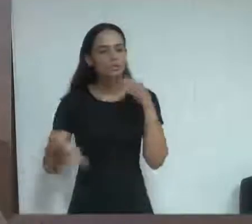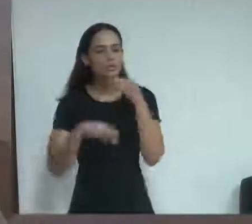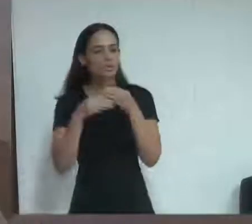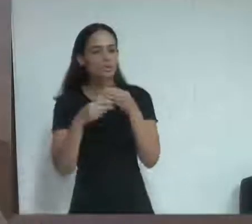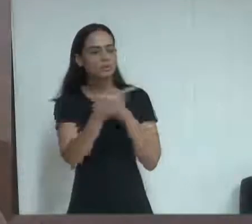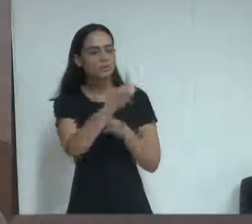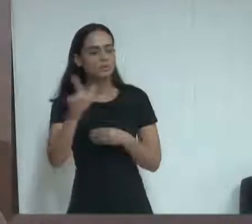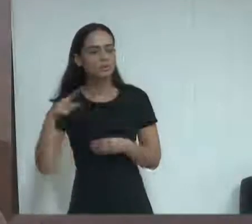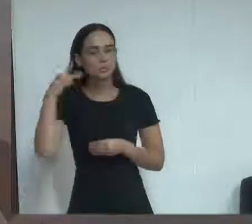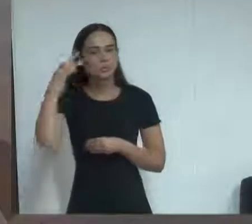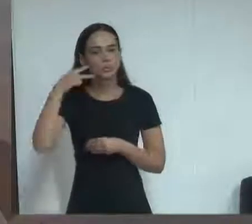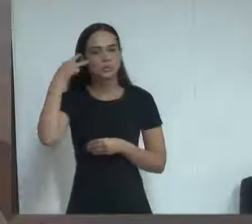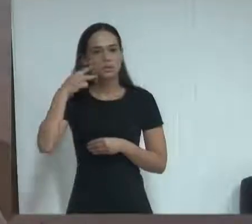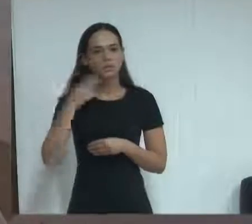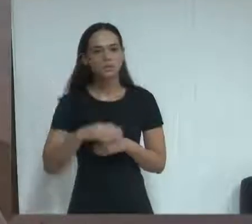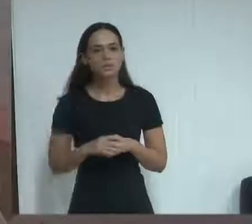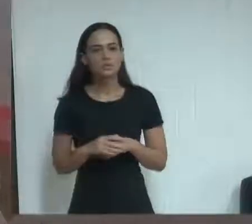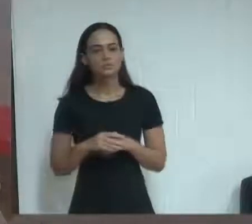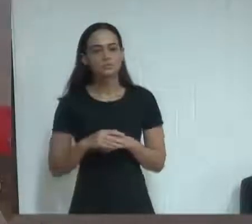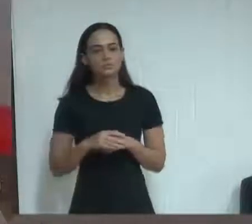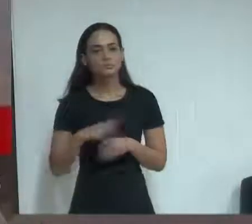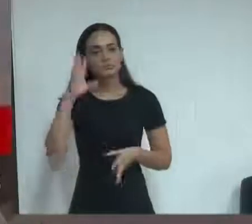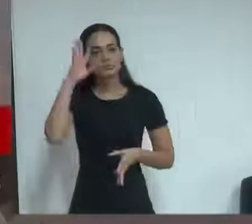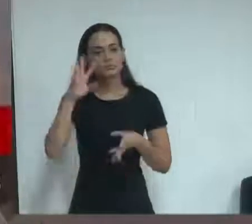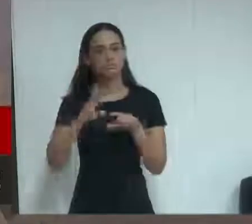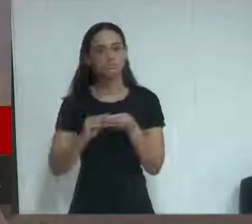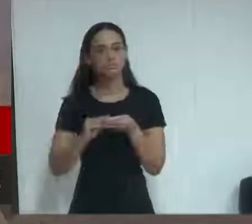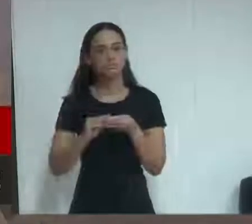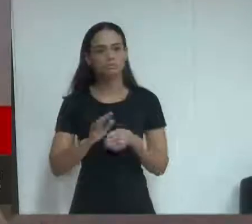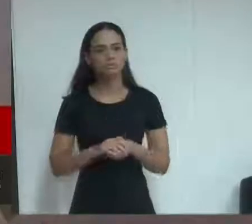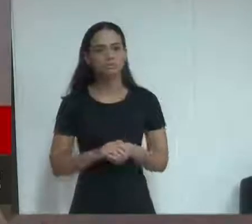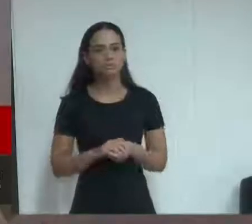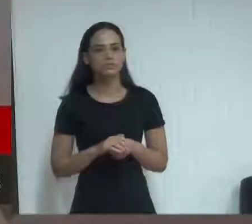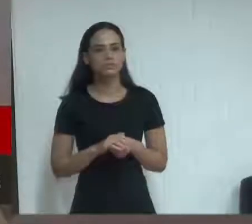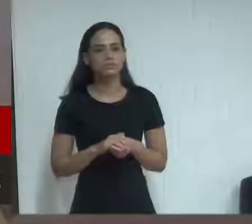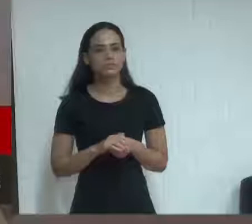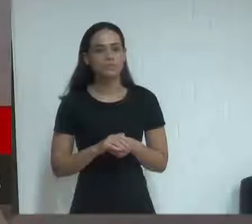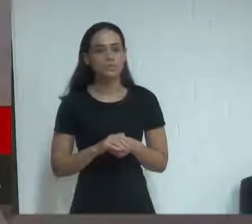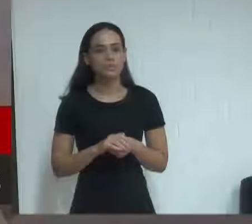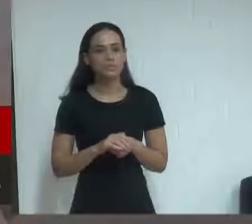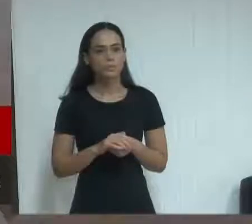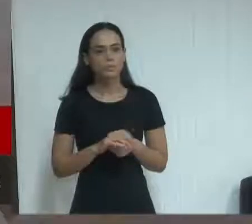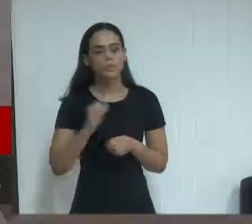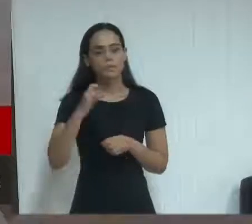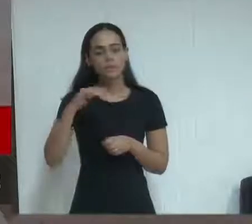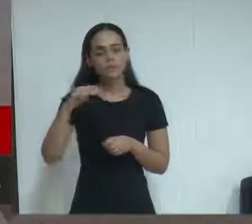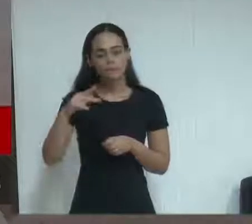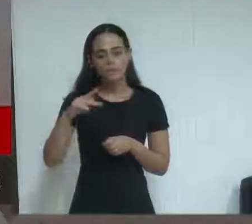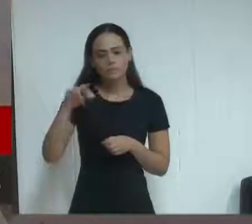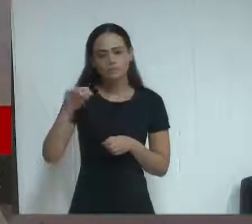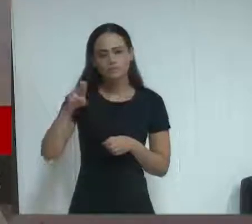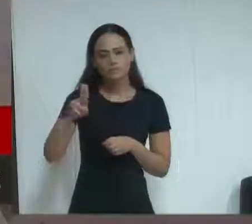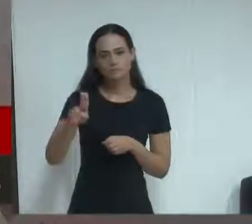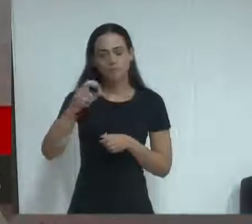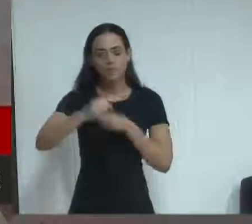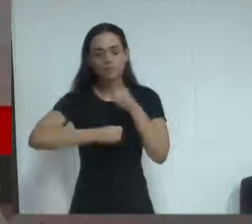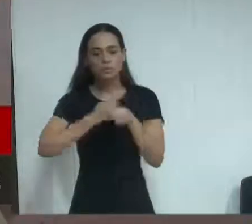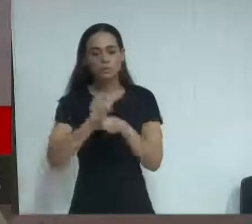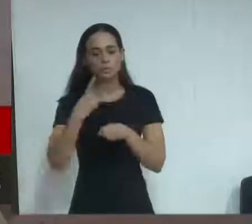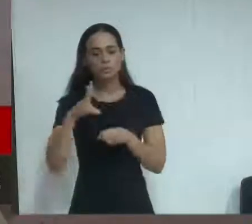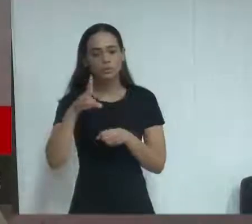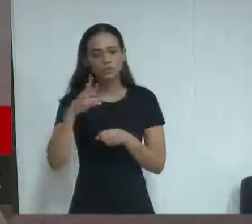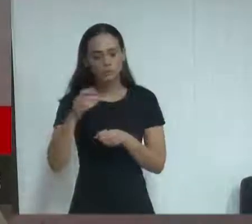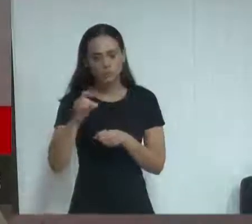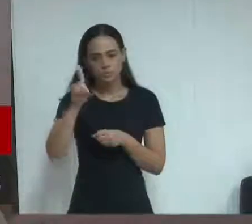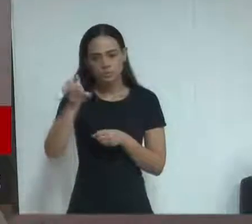vereadores, eu entendo que uma coisa que está clara, aumento de IPTU para 2019, inflação,